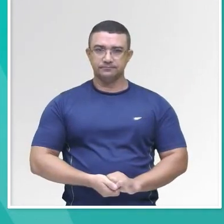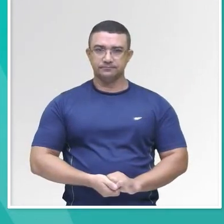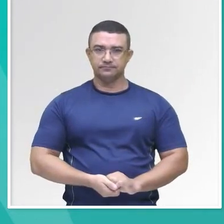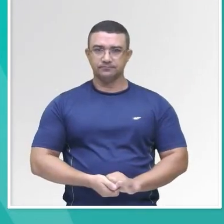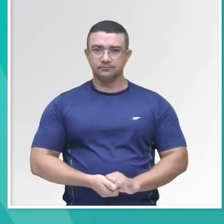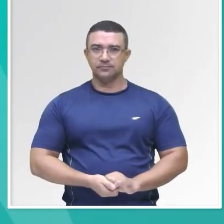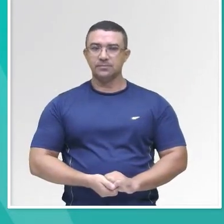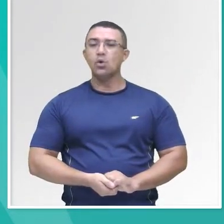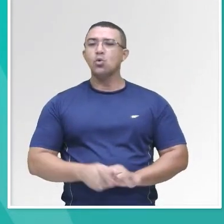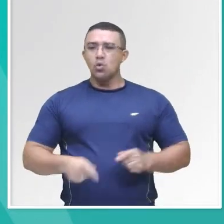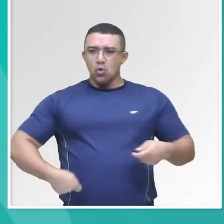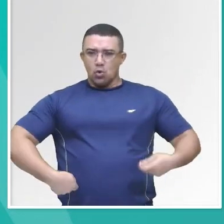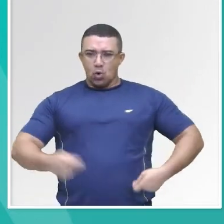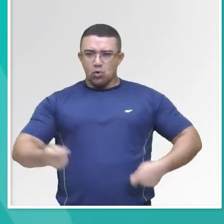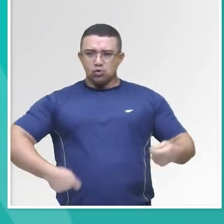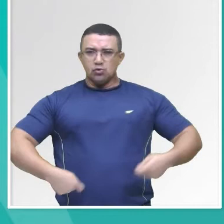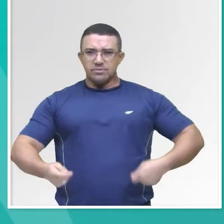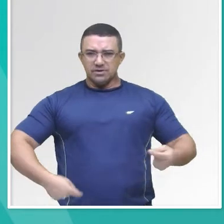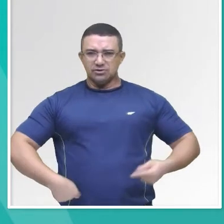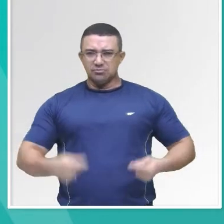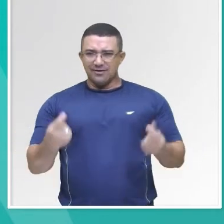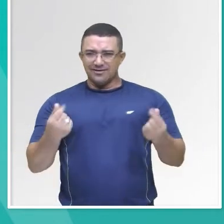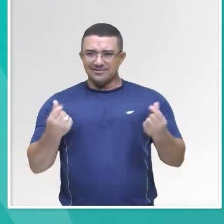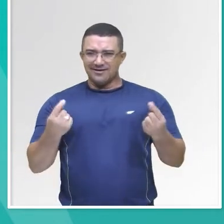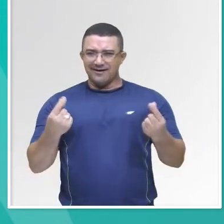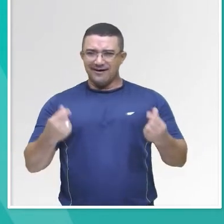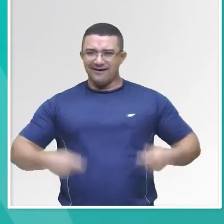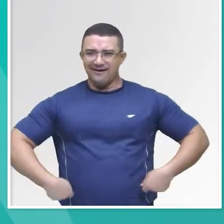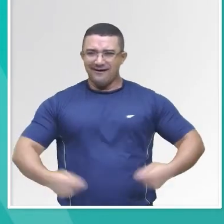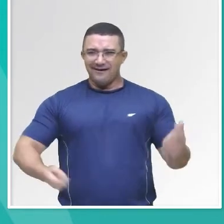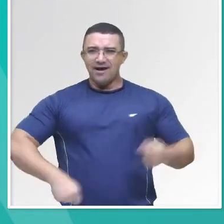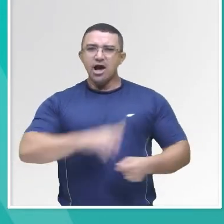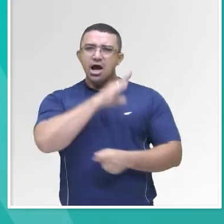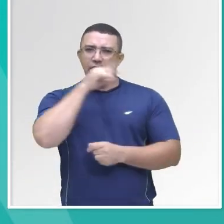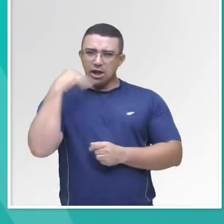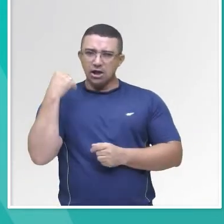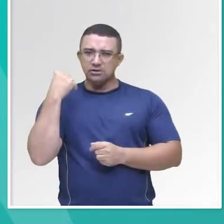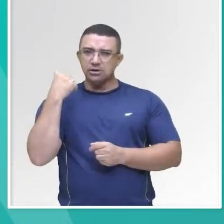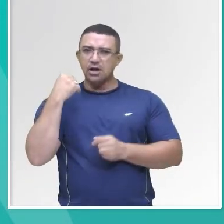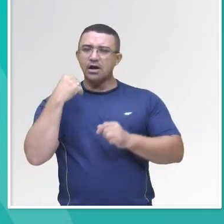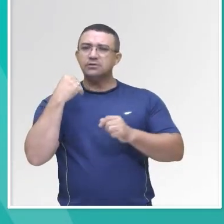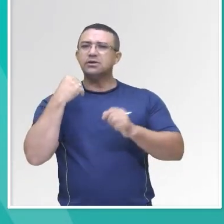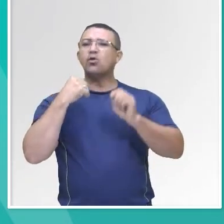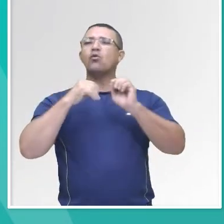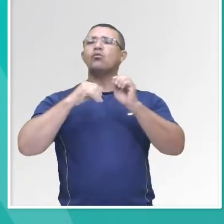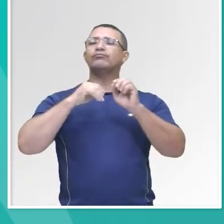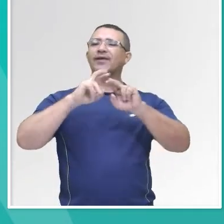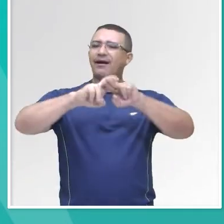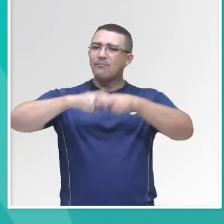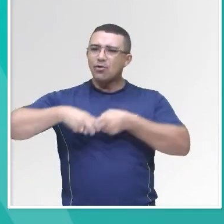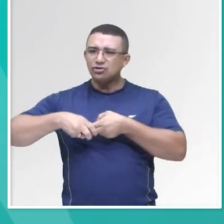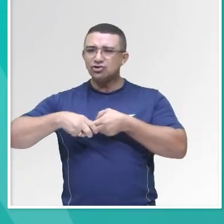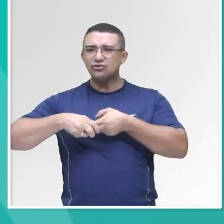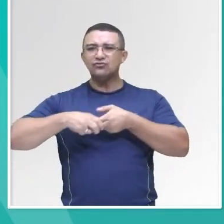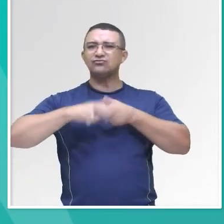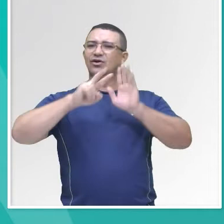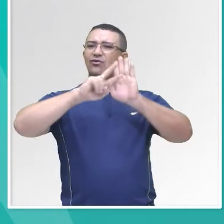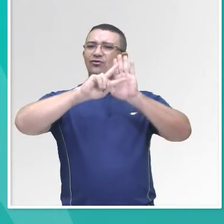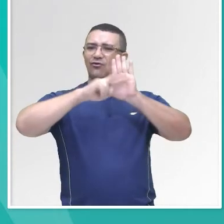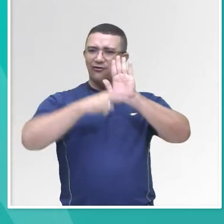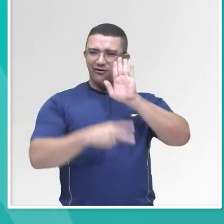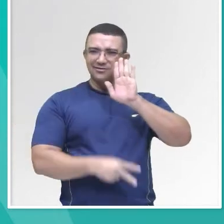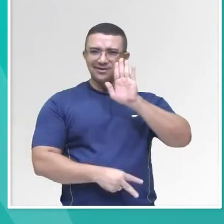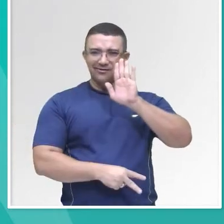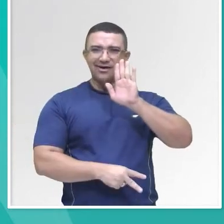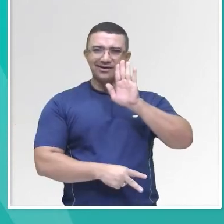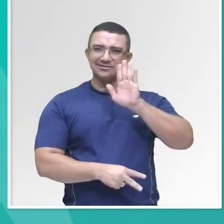O consumismo infantil, causas, consequências e prevenção. Olha só, um outro tema aí. Cada vez